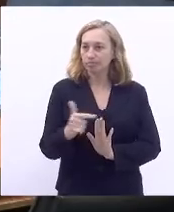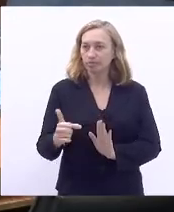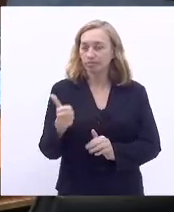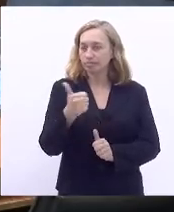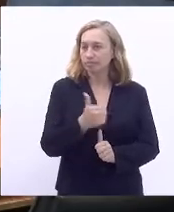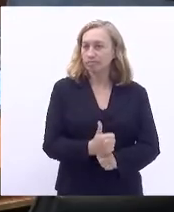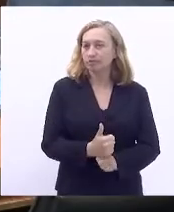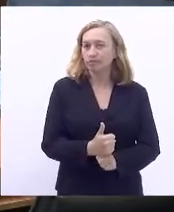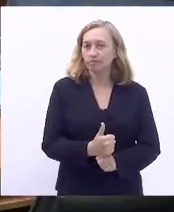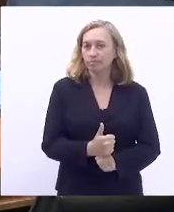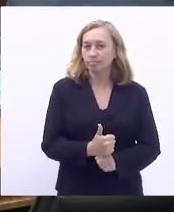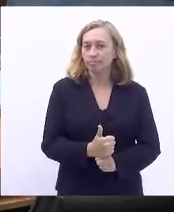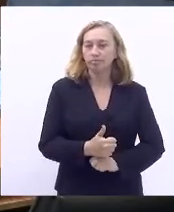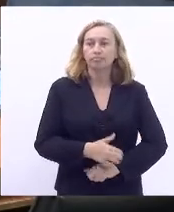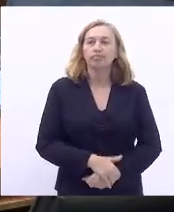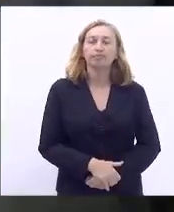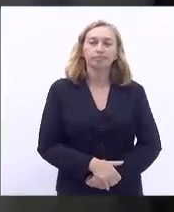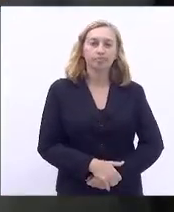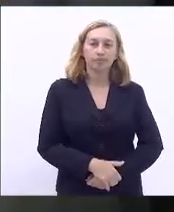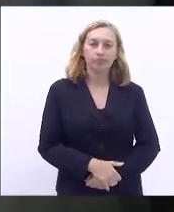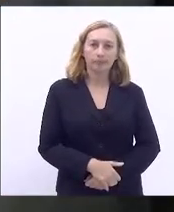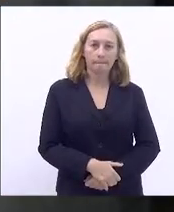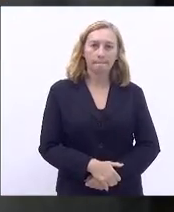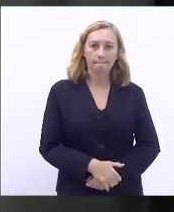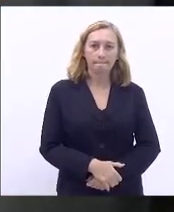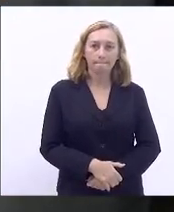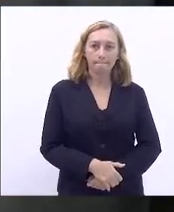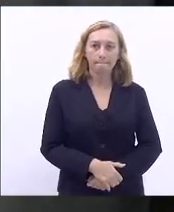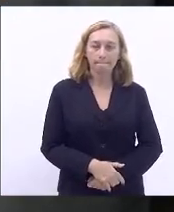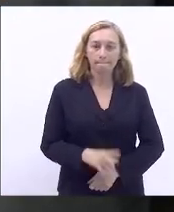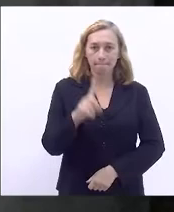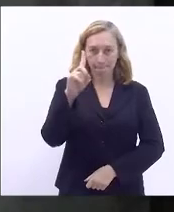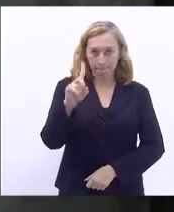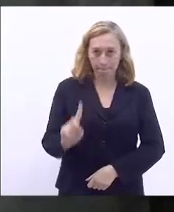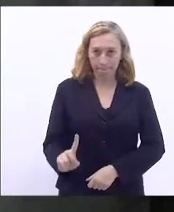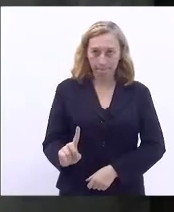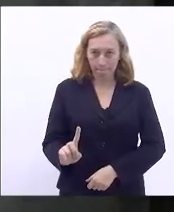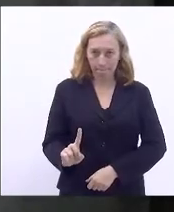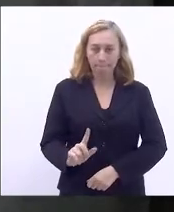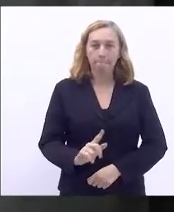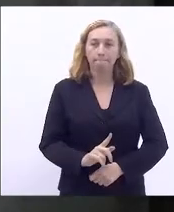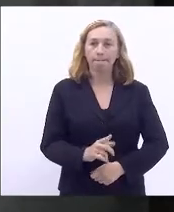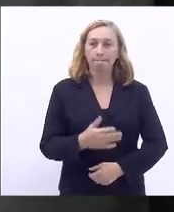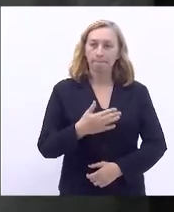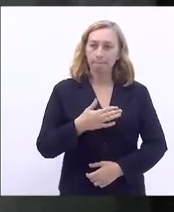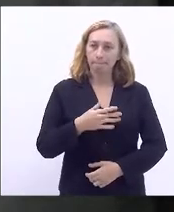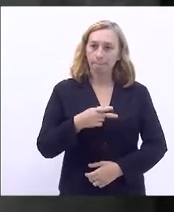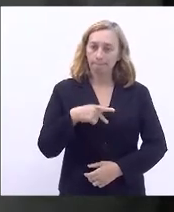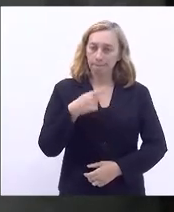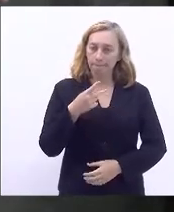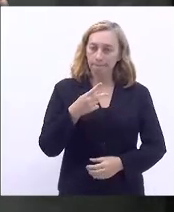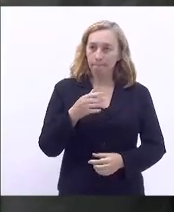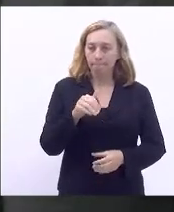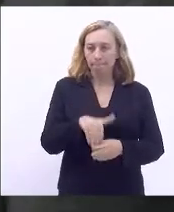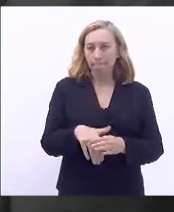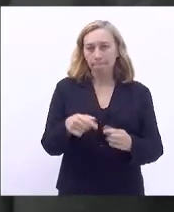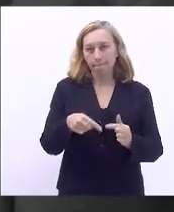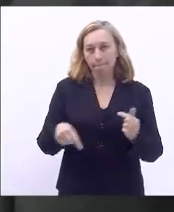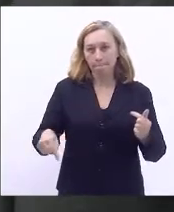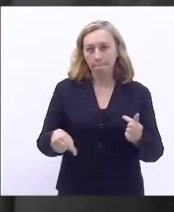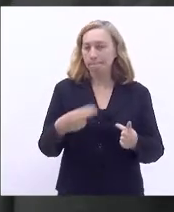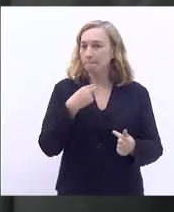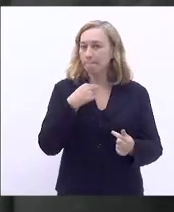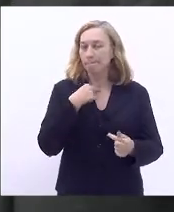substitutivo, eu me dou o direito de fazer o voto divergente, porque eu não posso